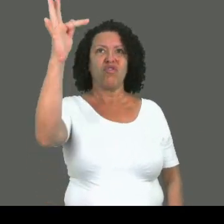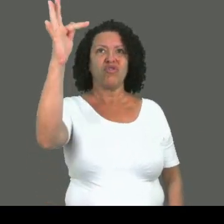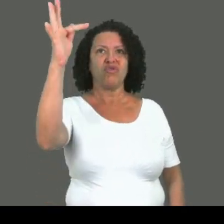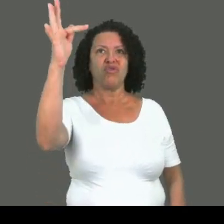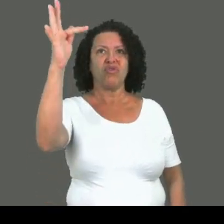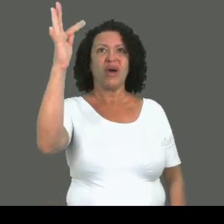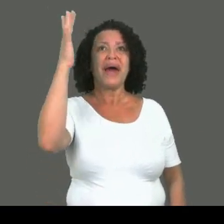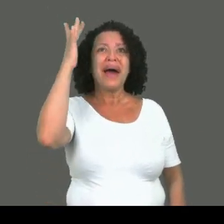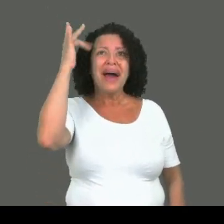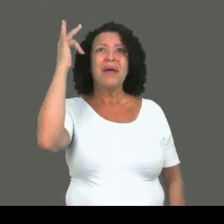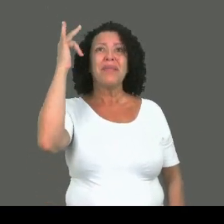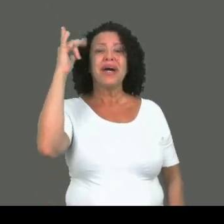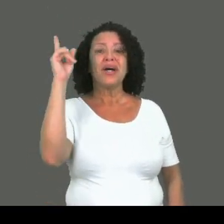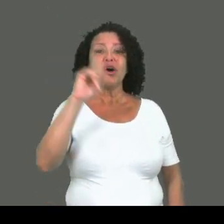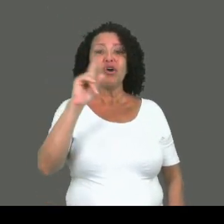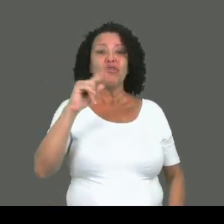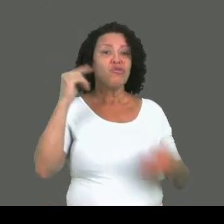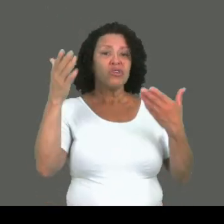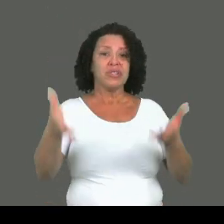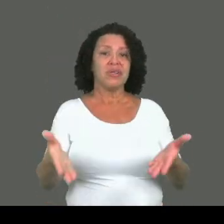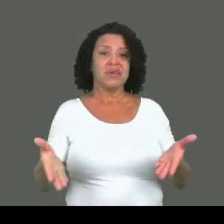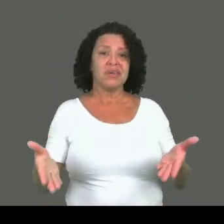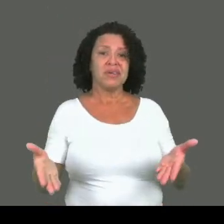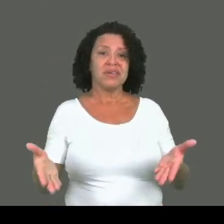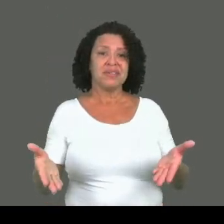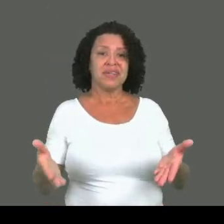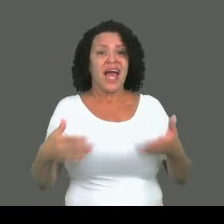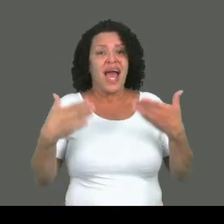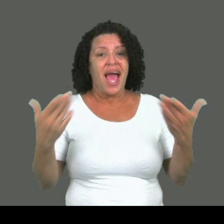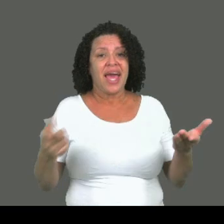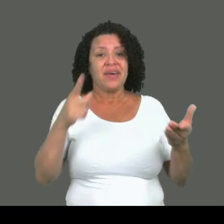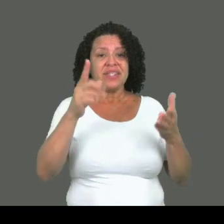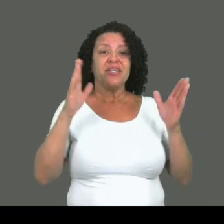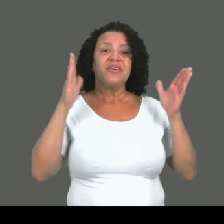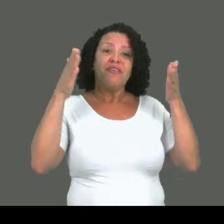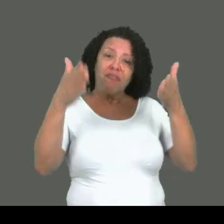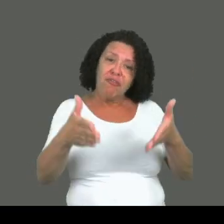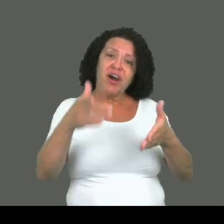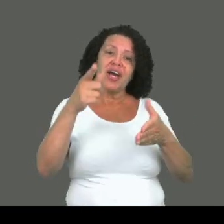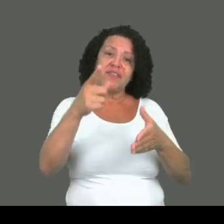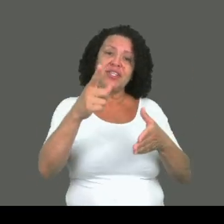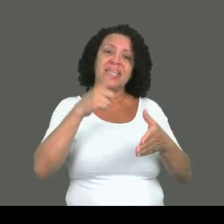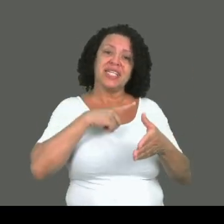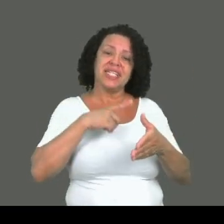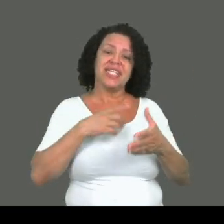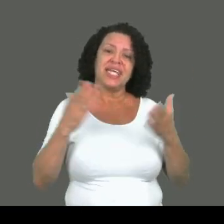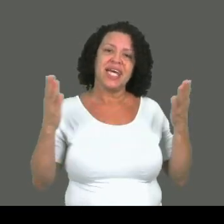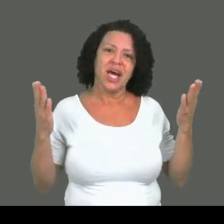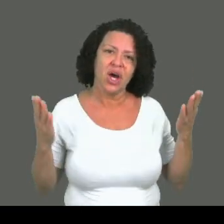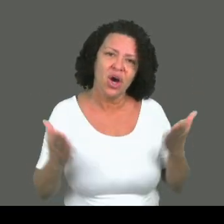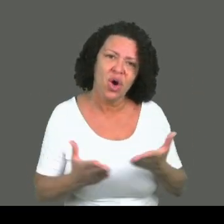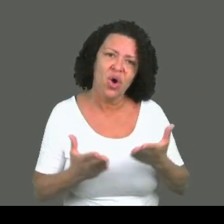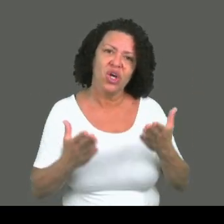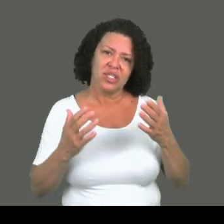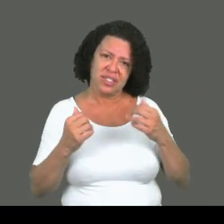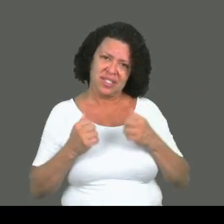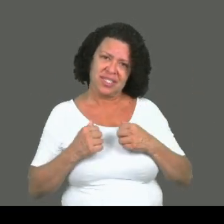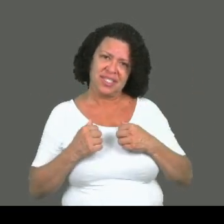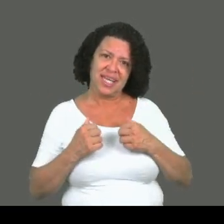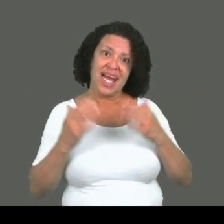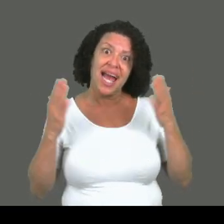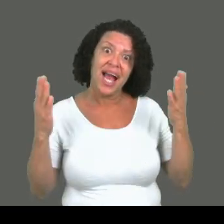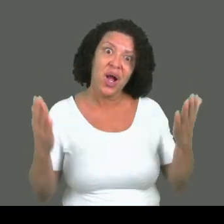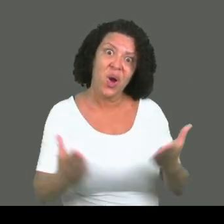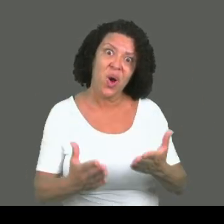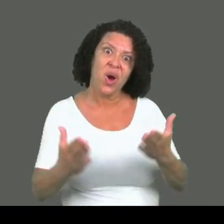amanhã, que ainda não chegou, e a gente focar no que a gente tem aqui disponível, que é o nosso